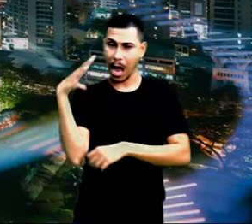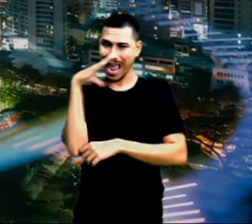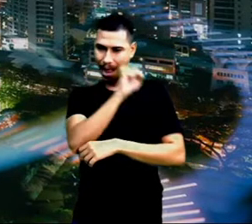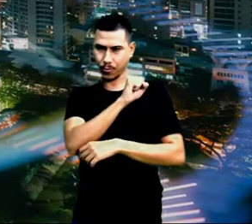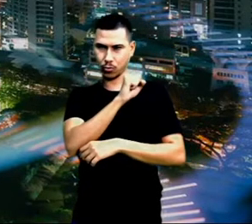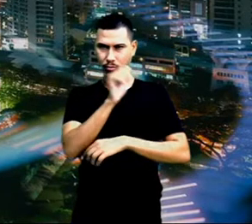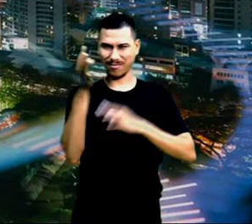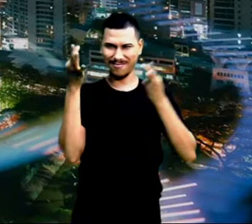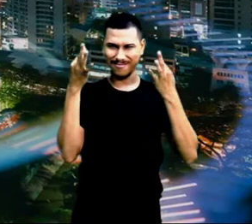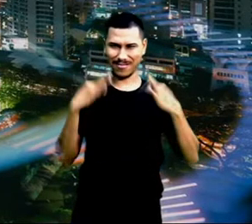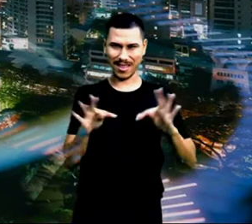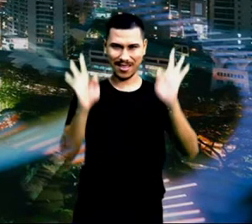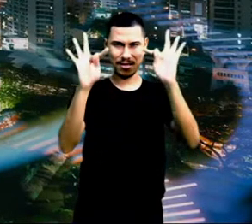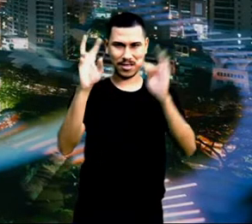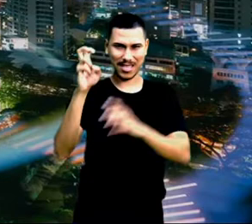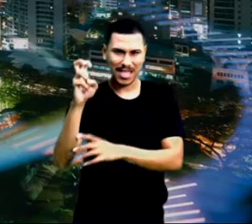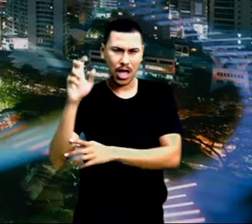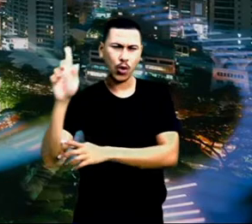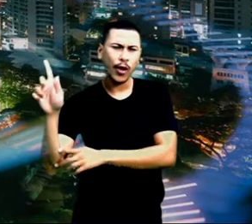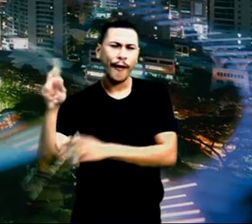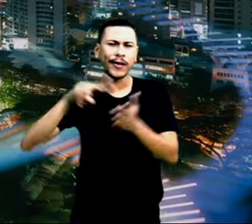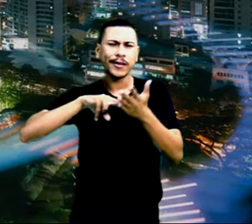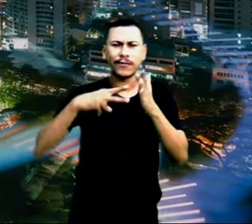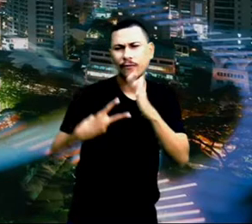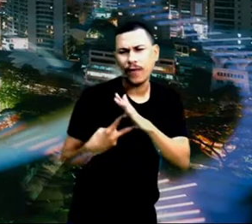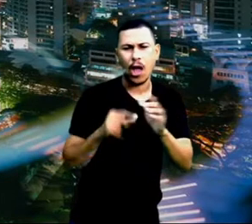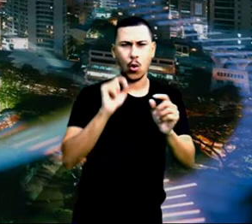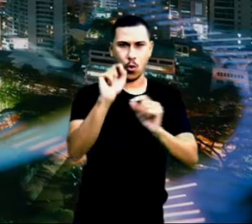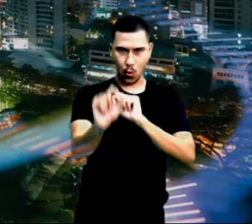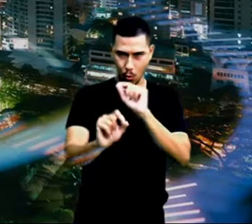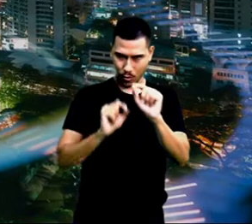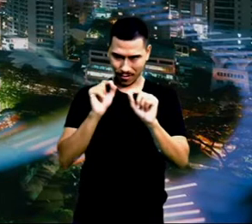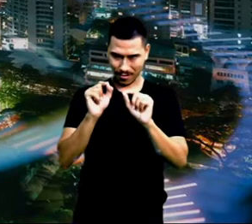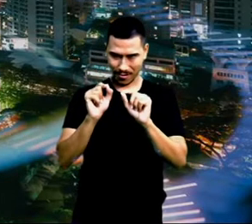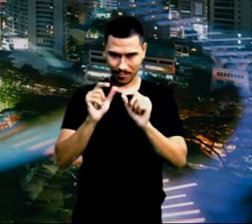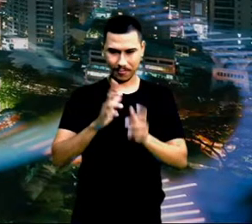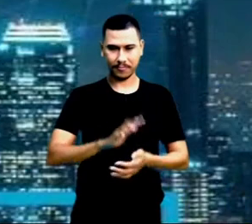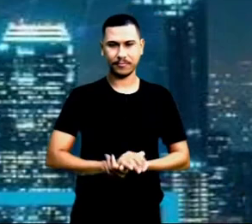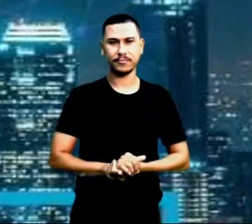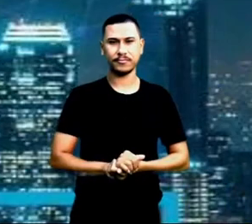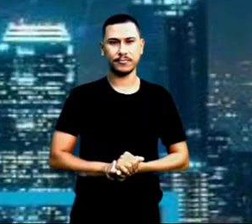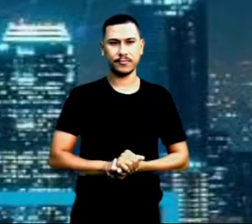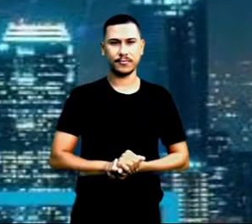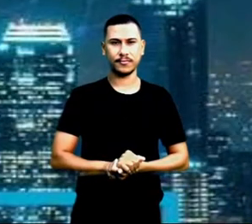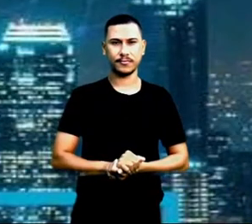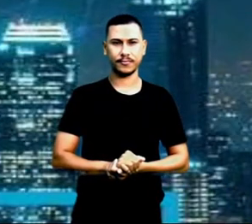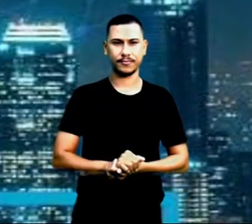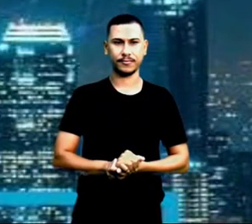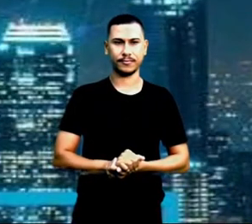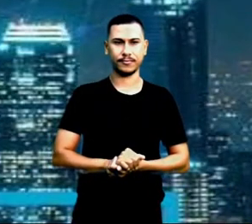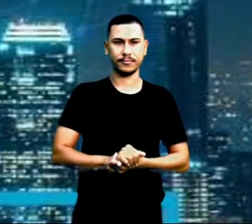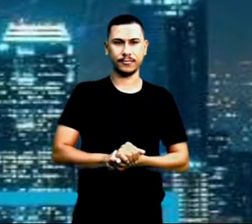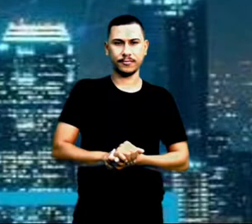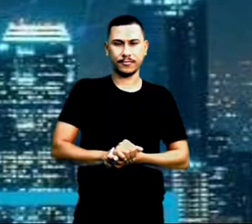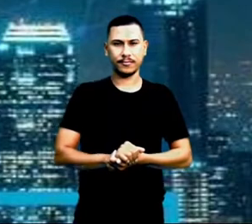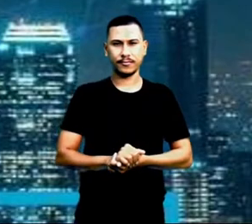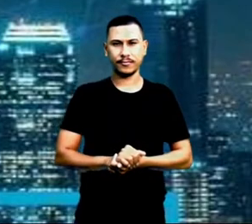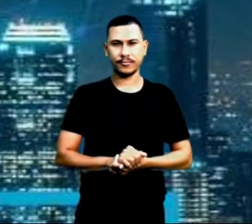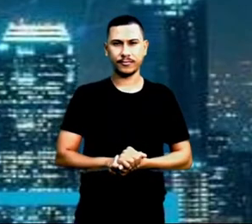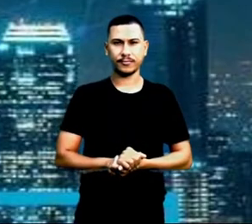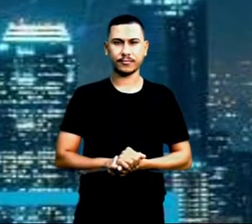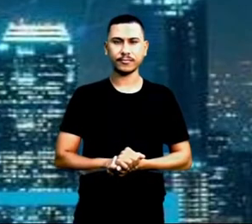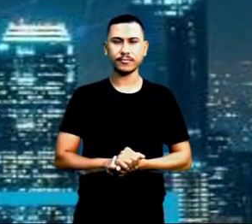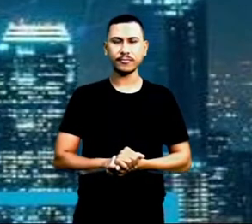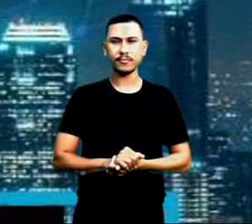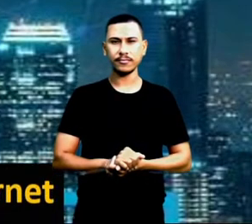5G. Olha aí, o que é a tecnologia 5G? A tecnologia